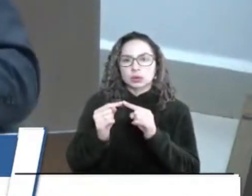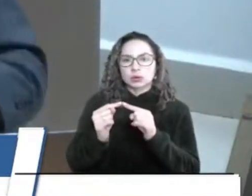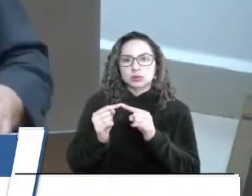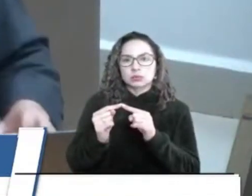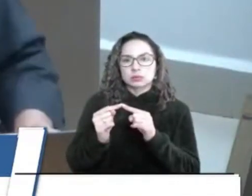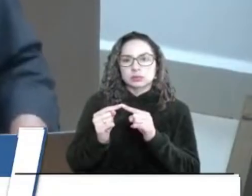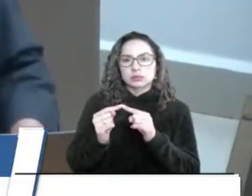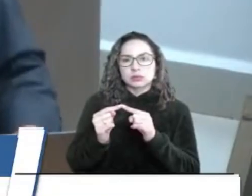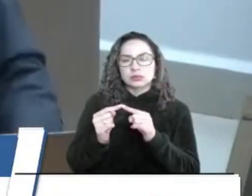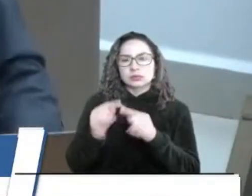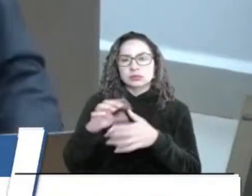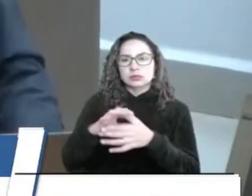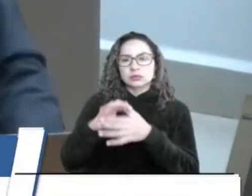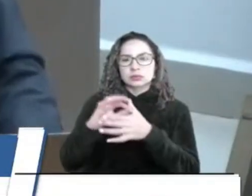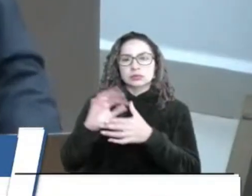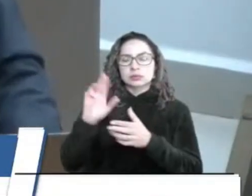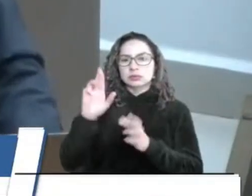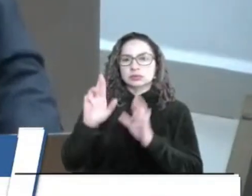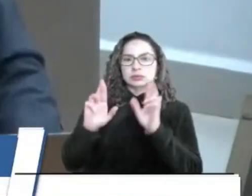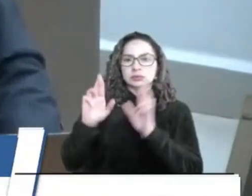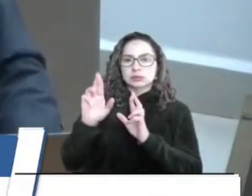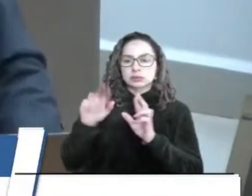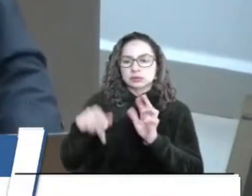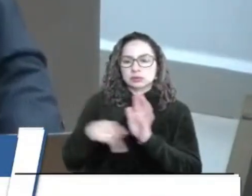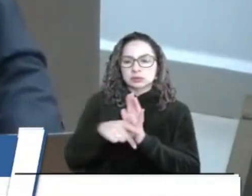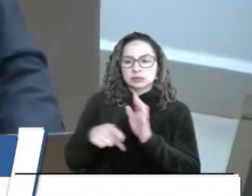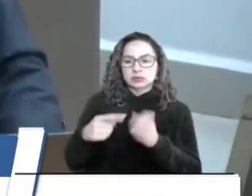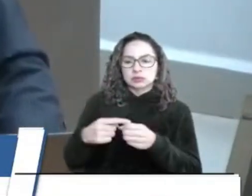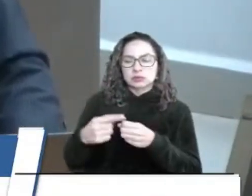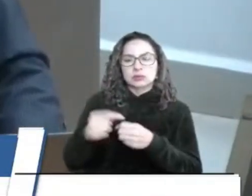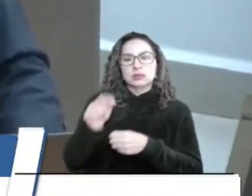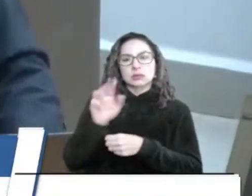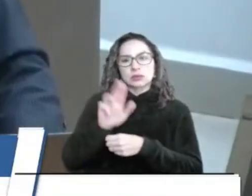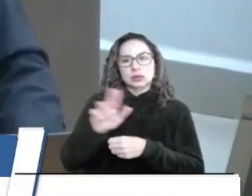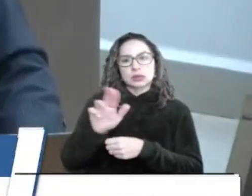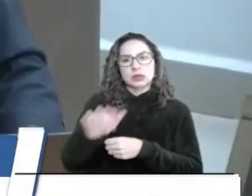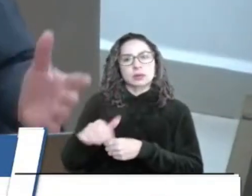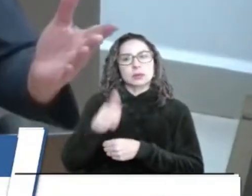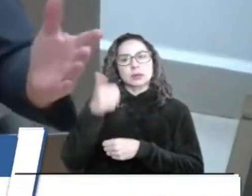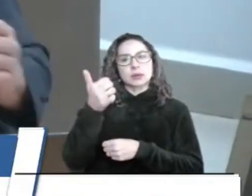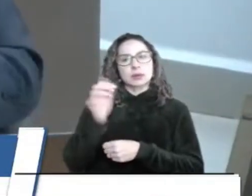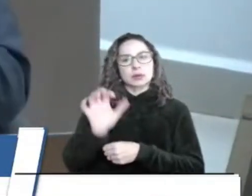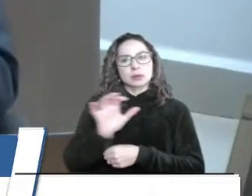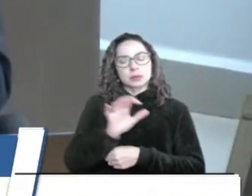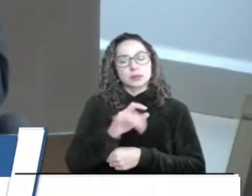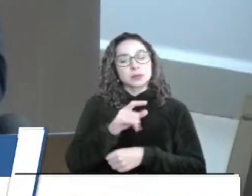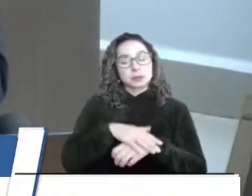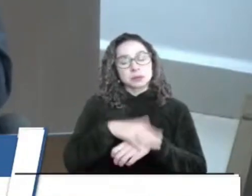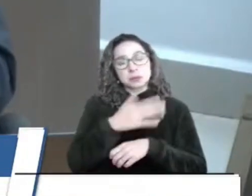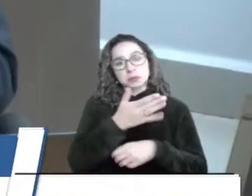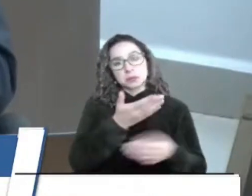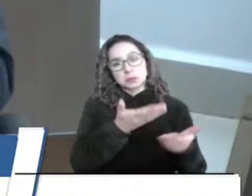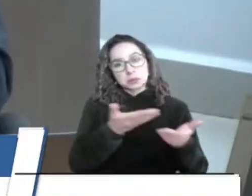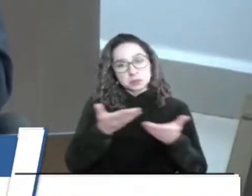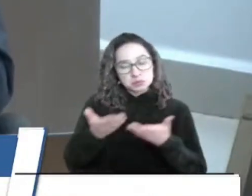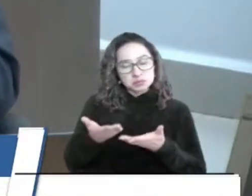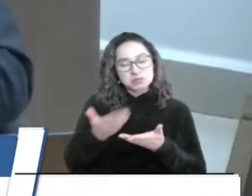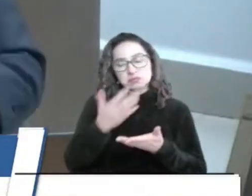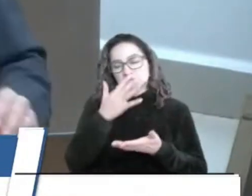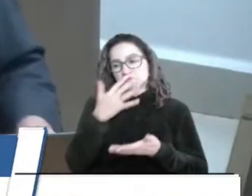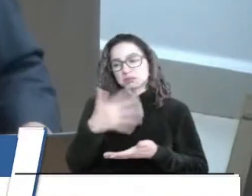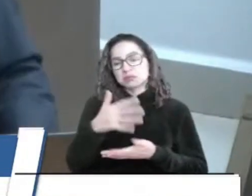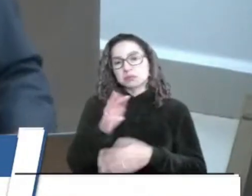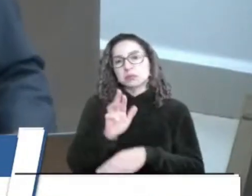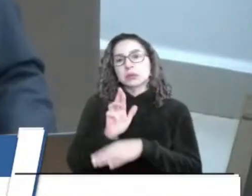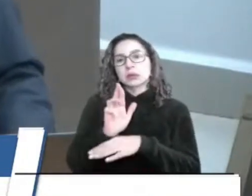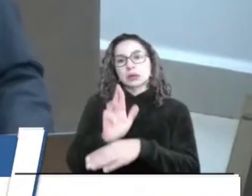as lideranças da cidade utilizar da melhor forma. E você está utilizando hoje,